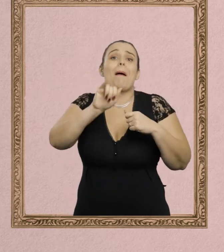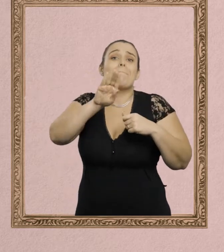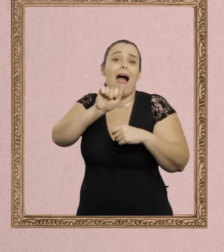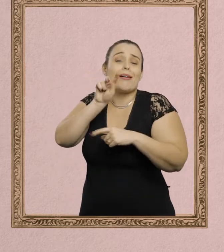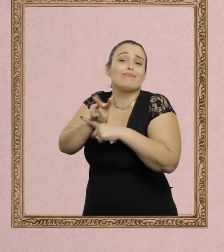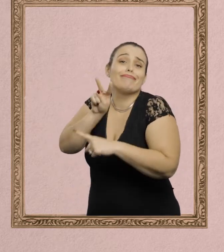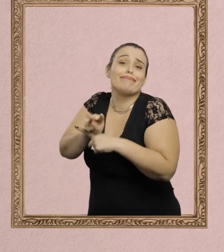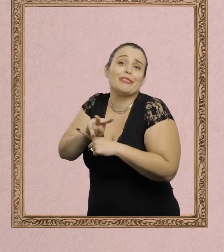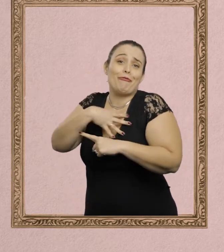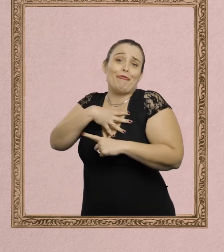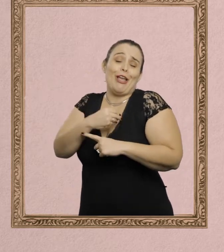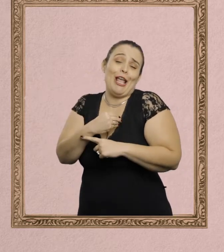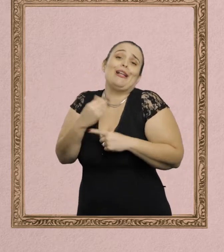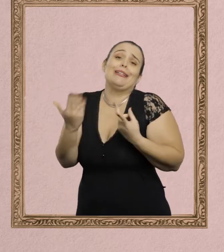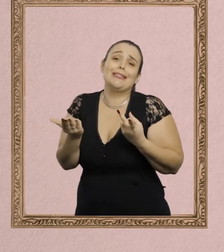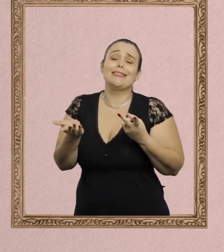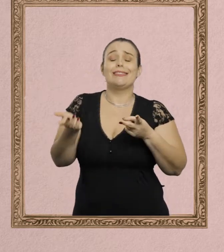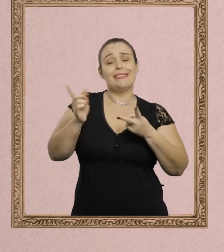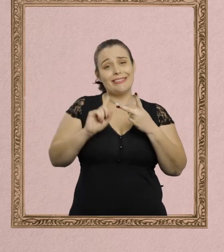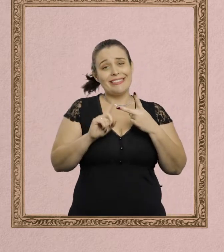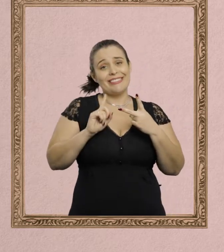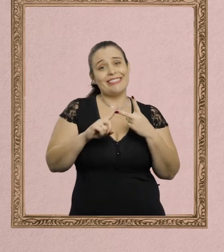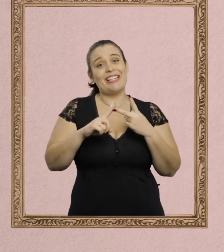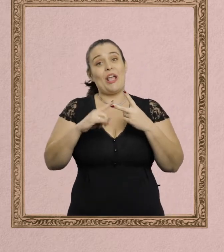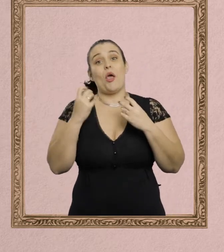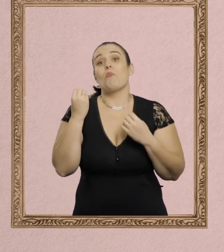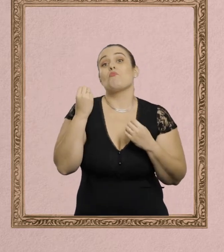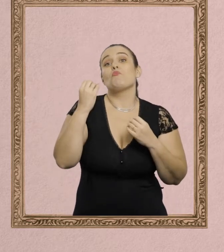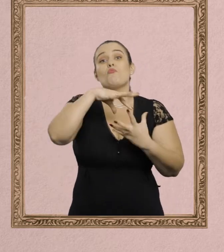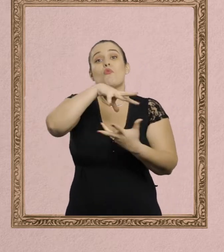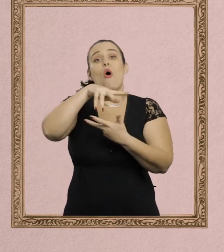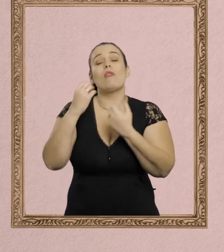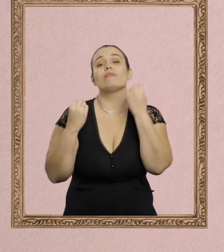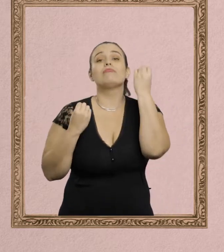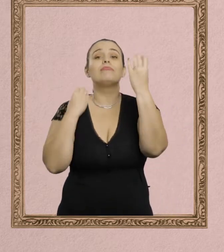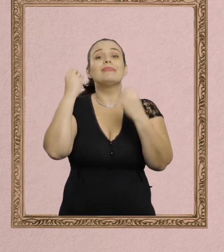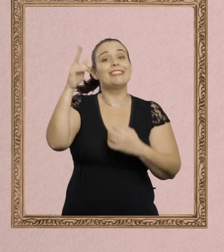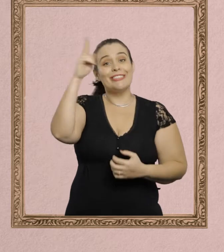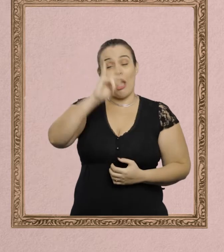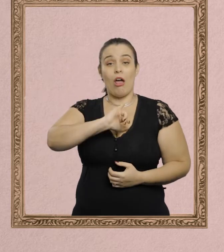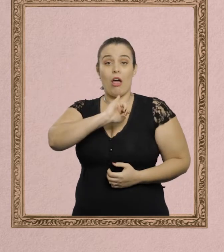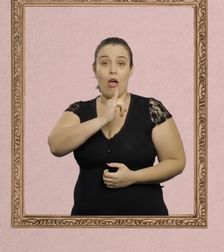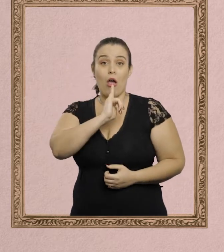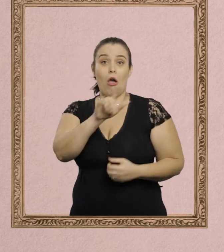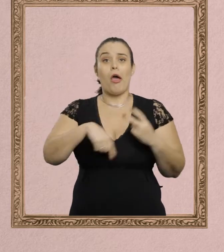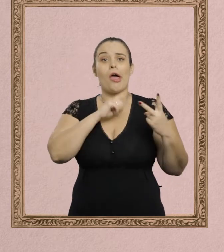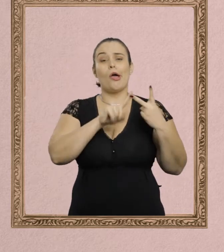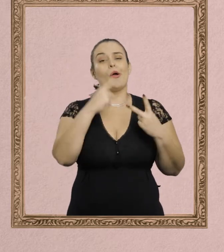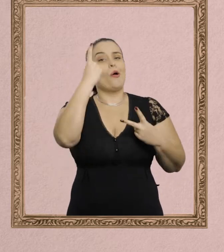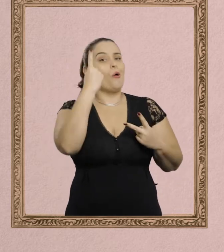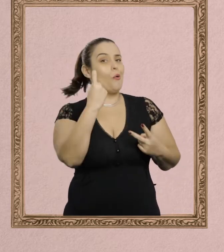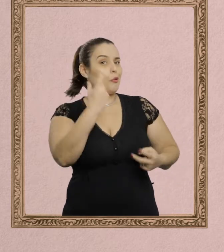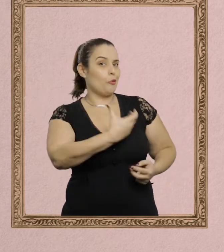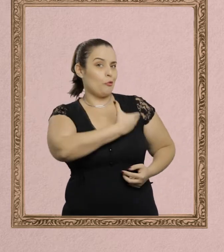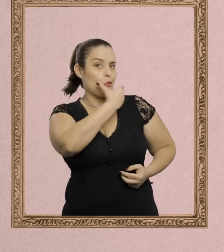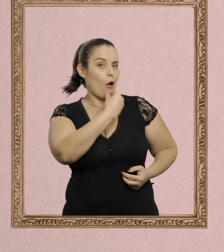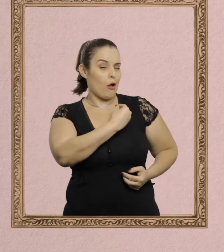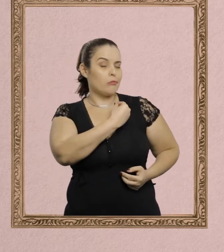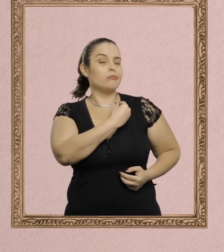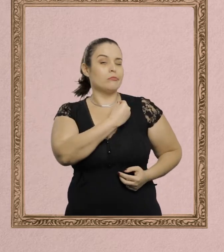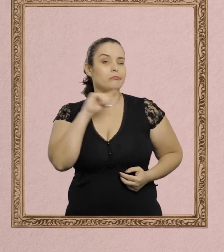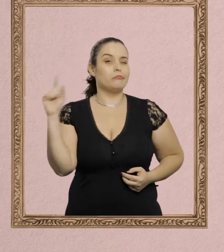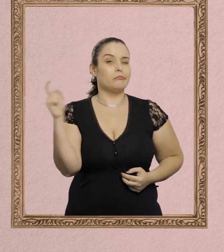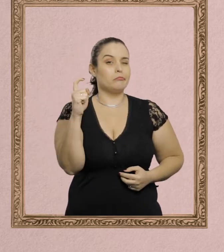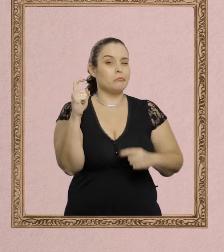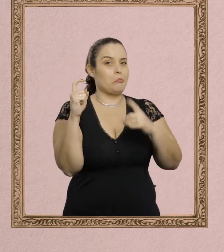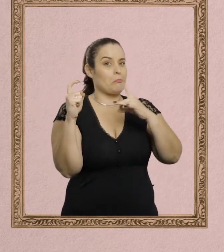Barrica ficou andando pelo mundo contando uma história. Ele dizia que tinha sido o único homem que botava medo